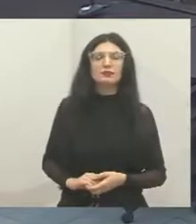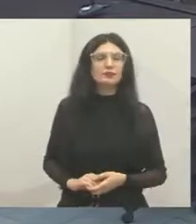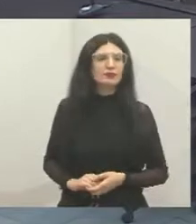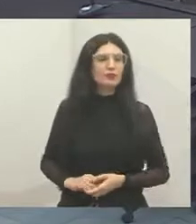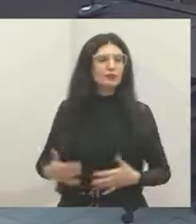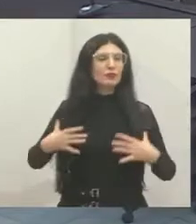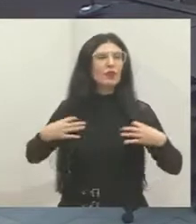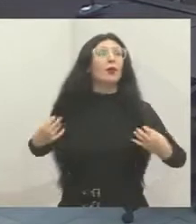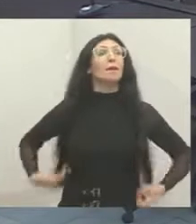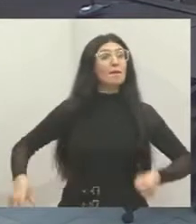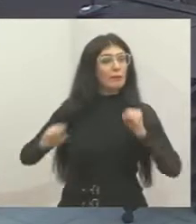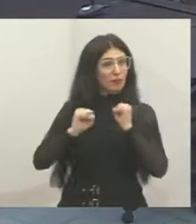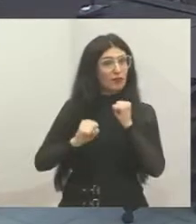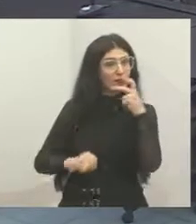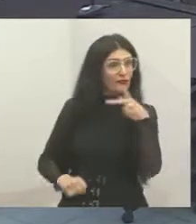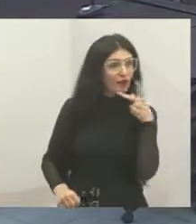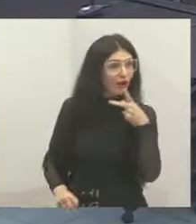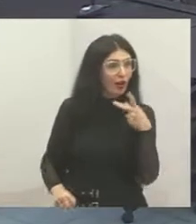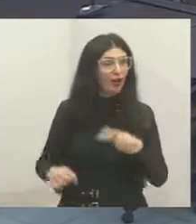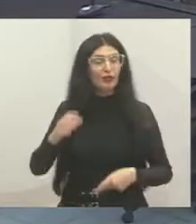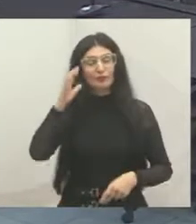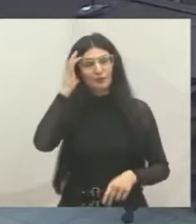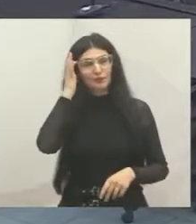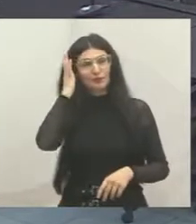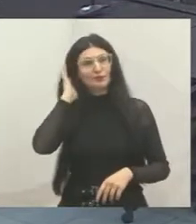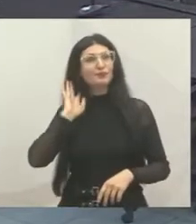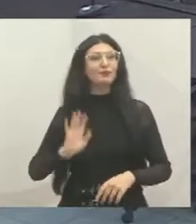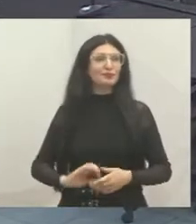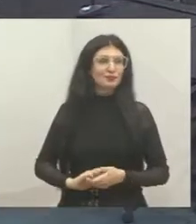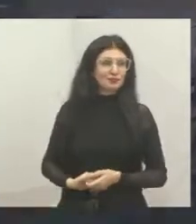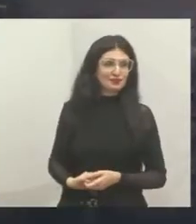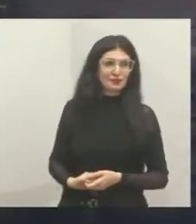Pode falar que sai. Alô? Agora tá, né?